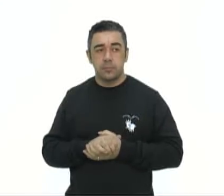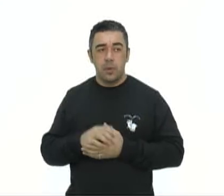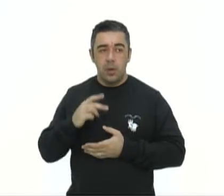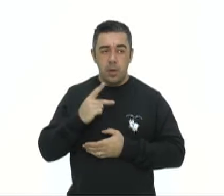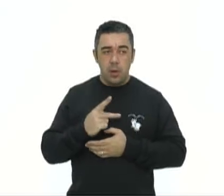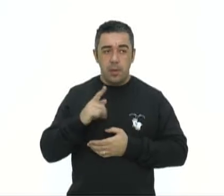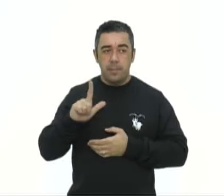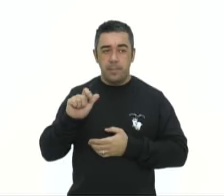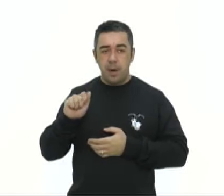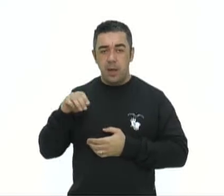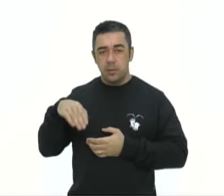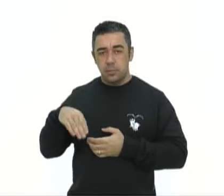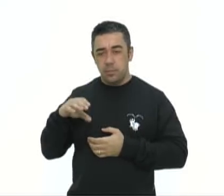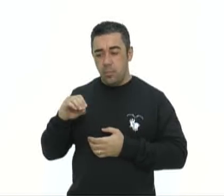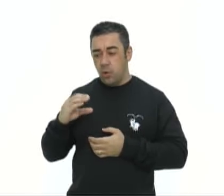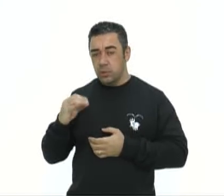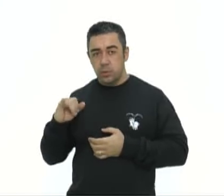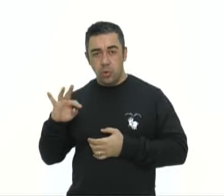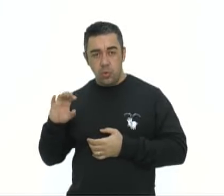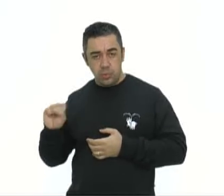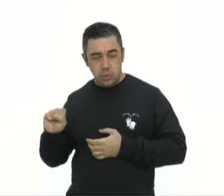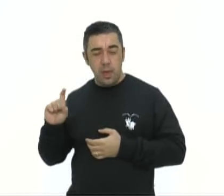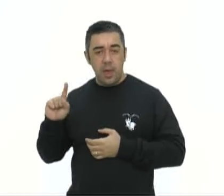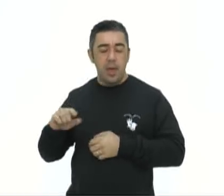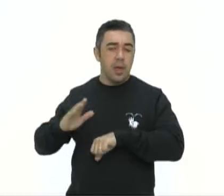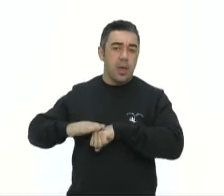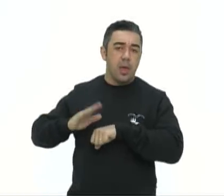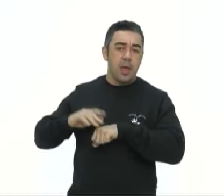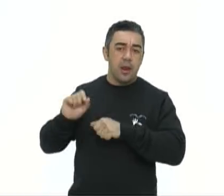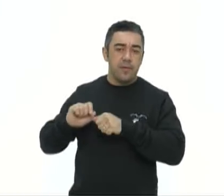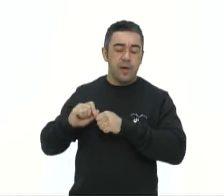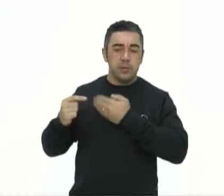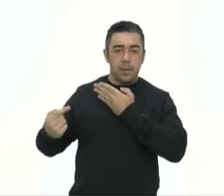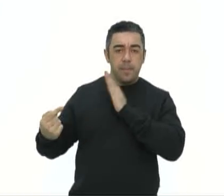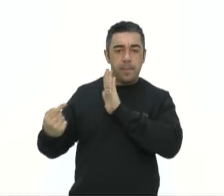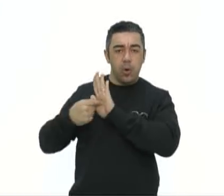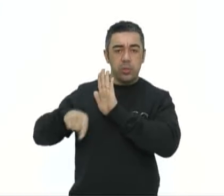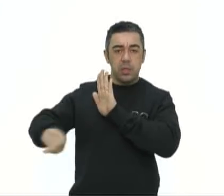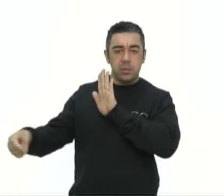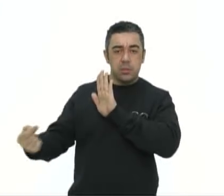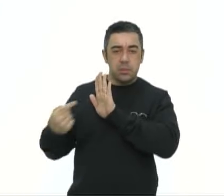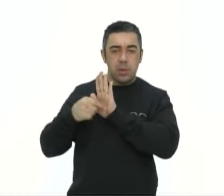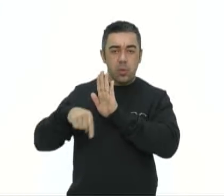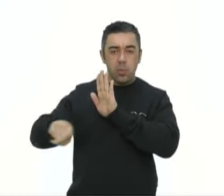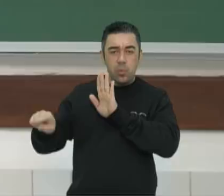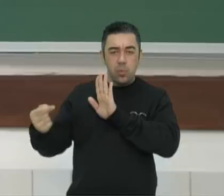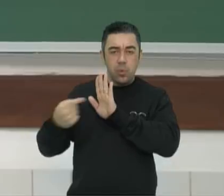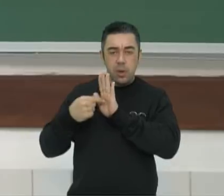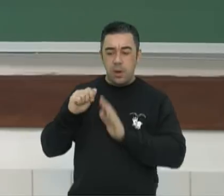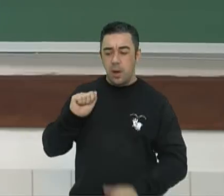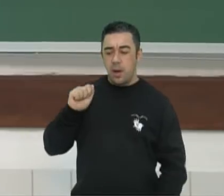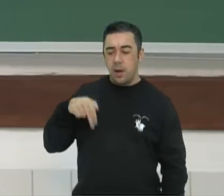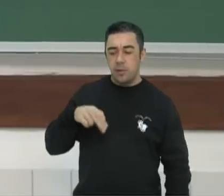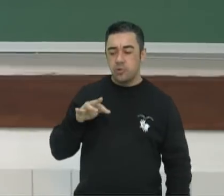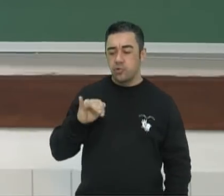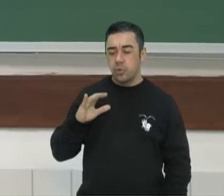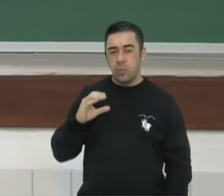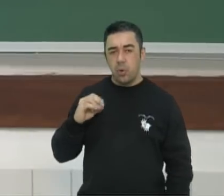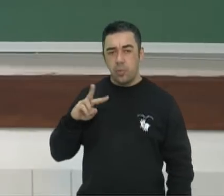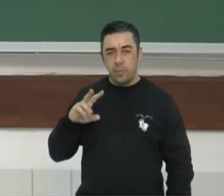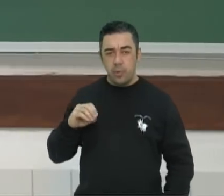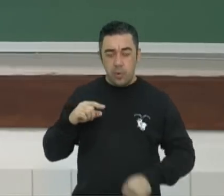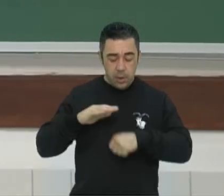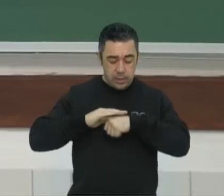plasmócitos, por outro lado, eles são responsáveis por produzir anticorpos já nessa fase aqui, não deixando com que passe, né, da